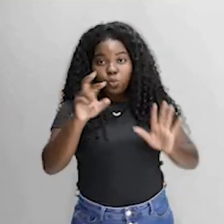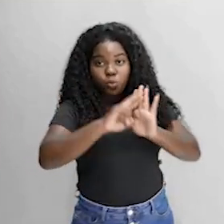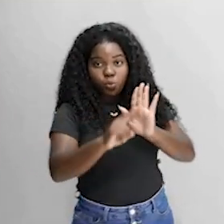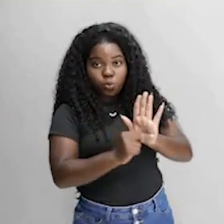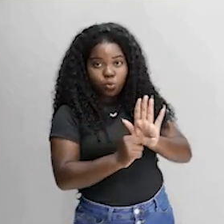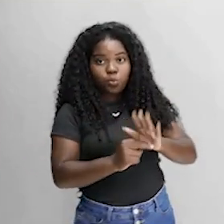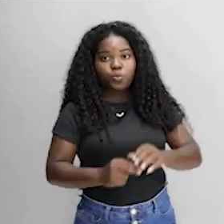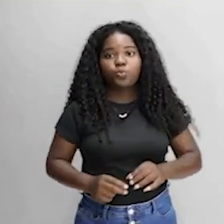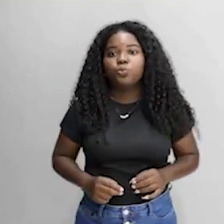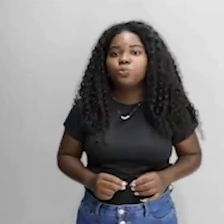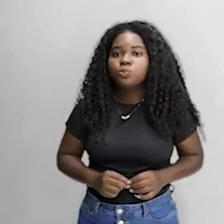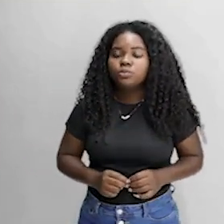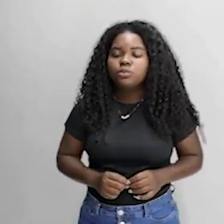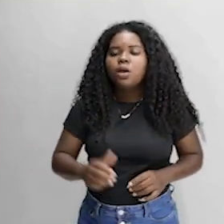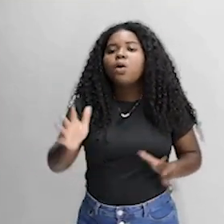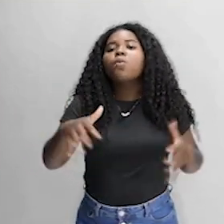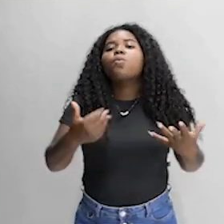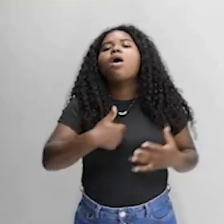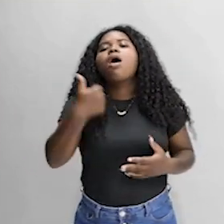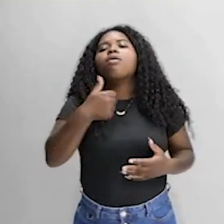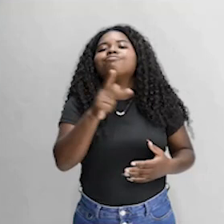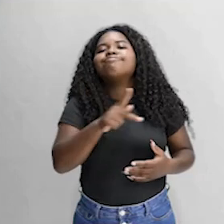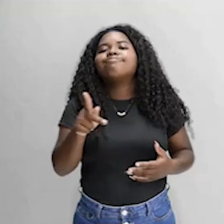ok? Qual é a primeira?